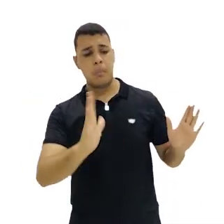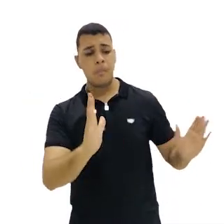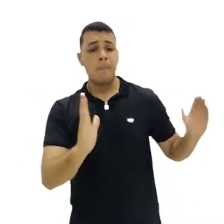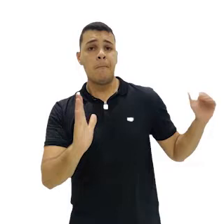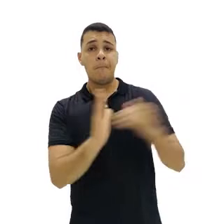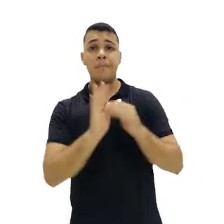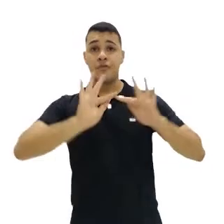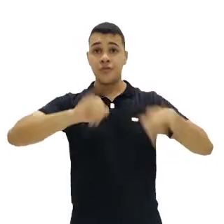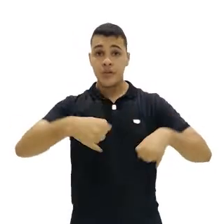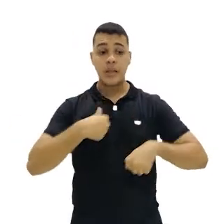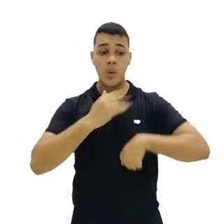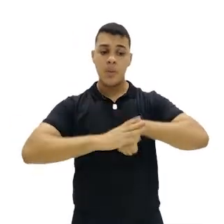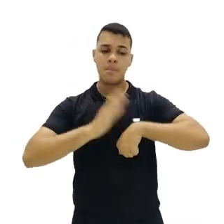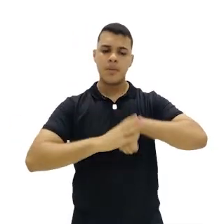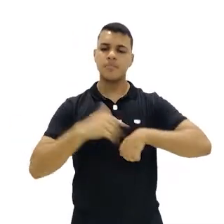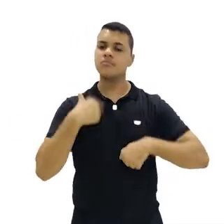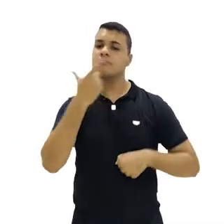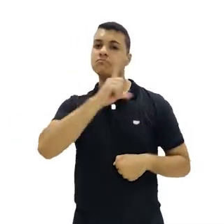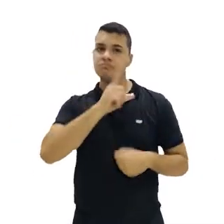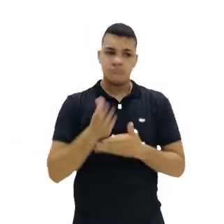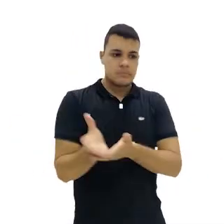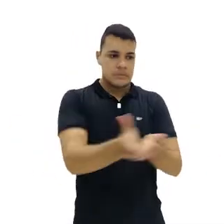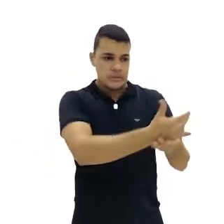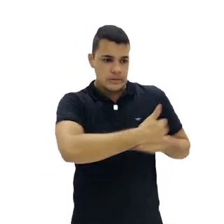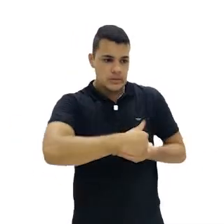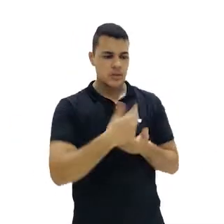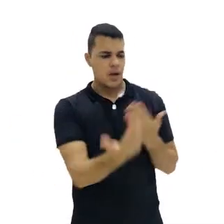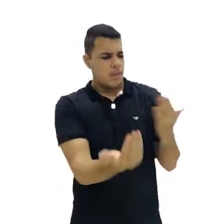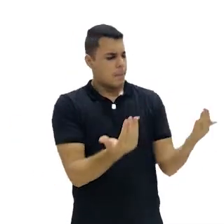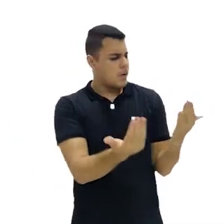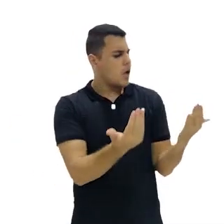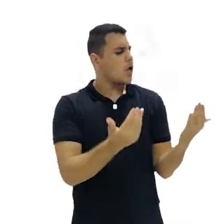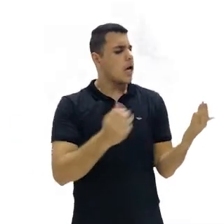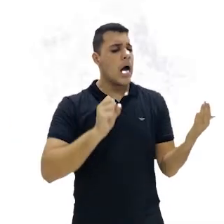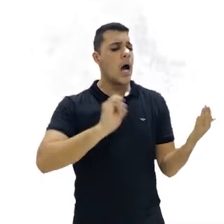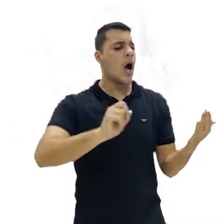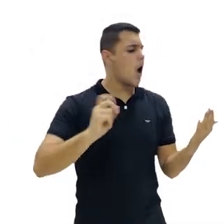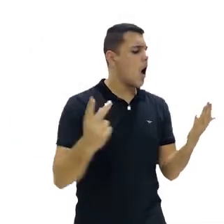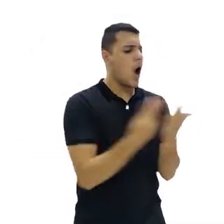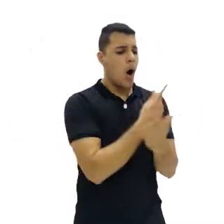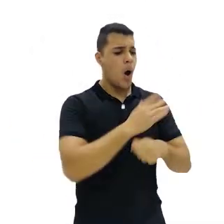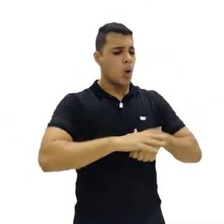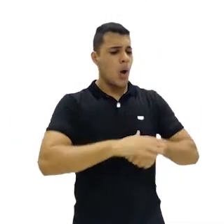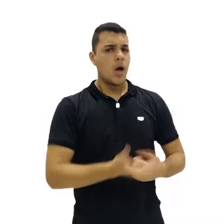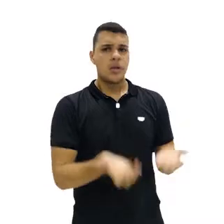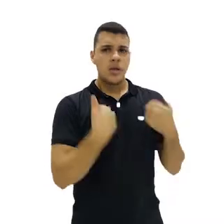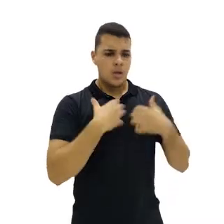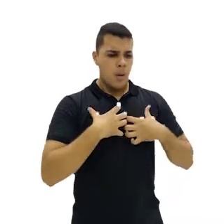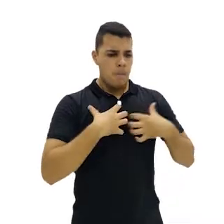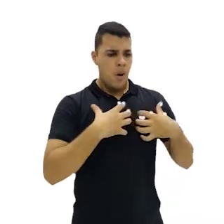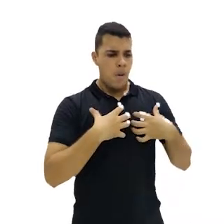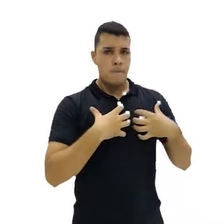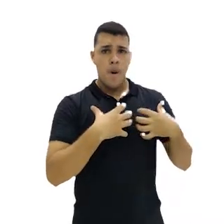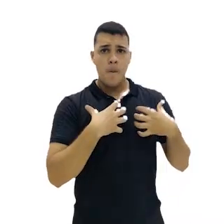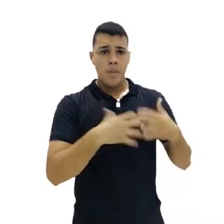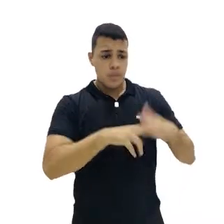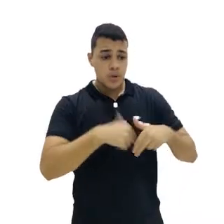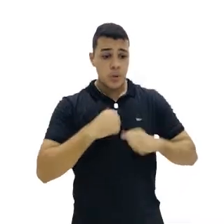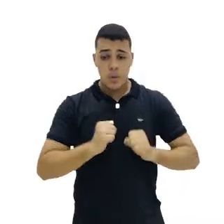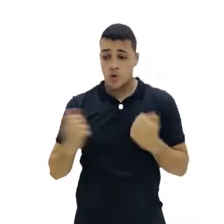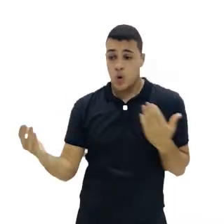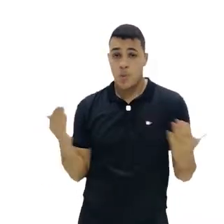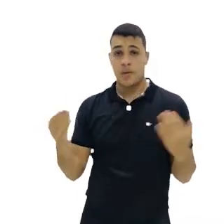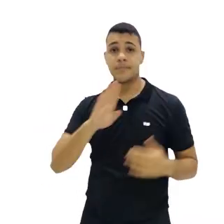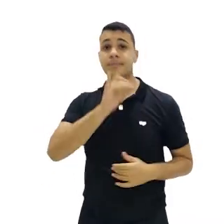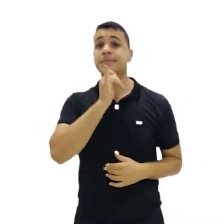miocárdio e vou comparar essa ocorrência nos dois grupos. Então, por exemplo, se eu encontro uma ocorrência maior no grupo de